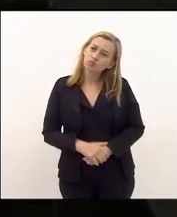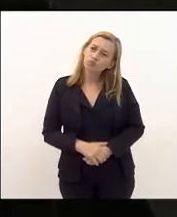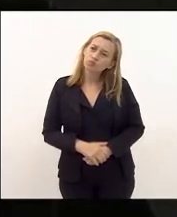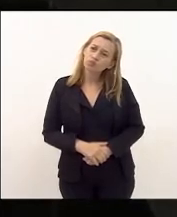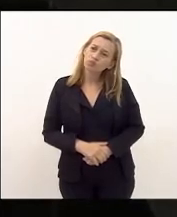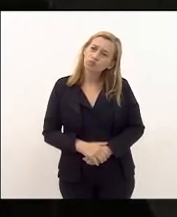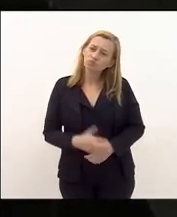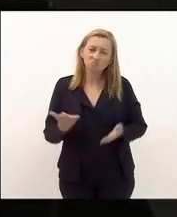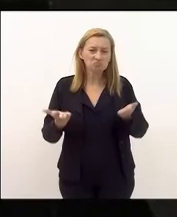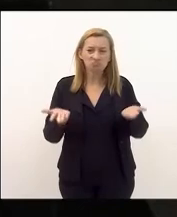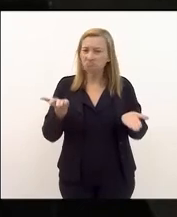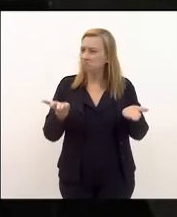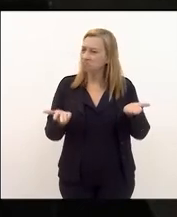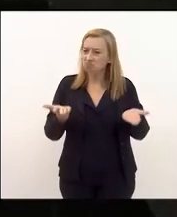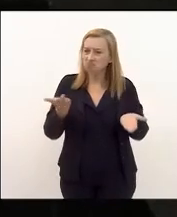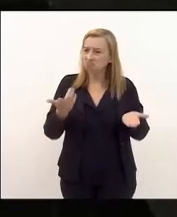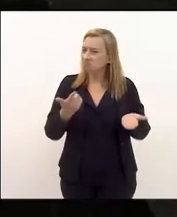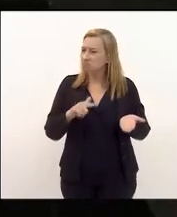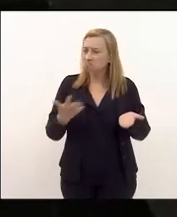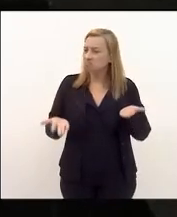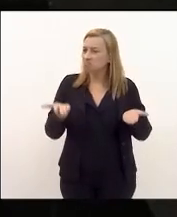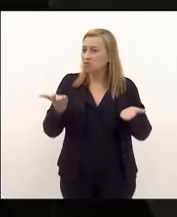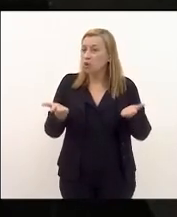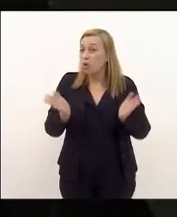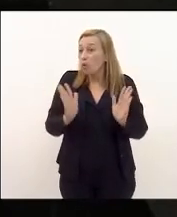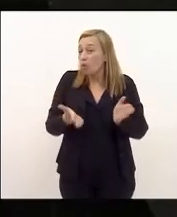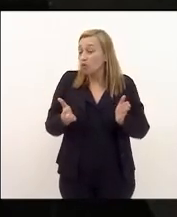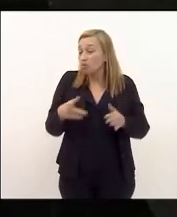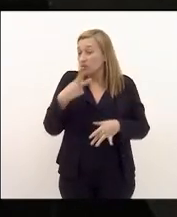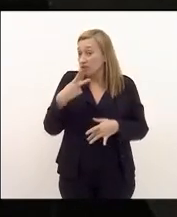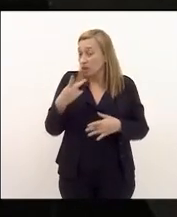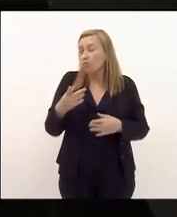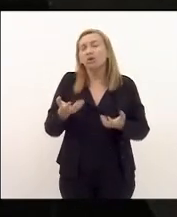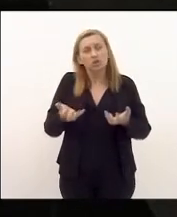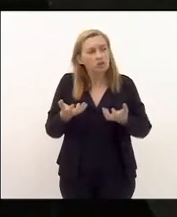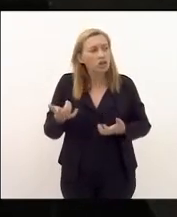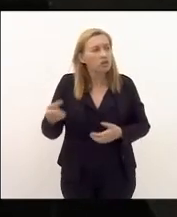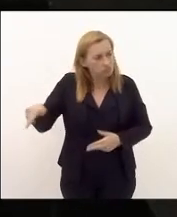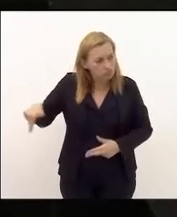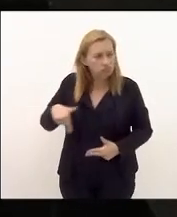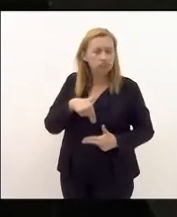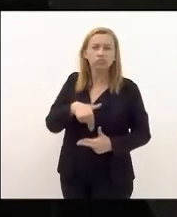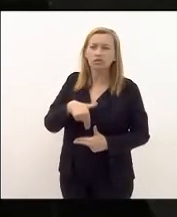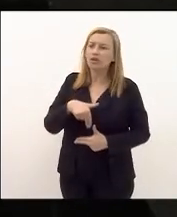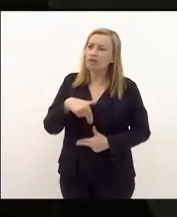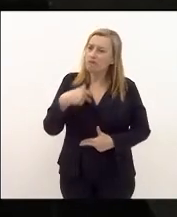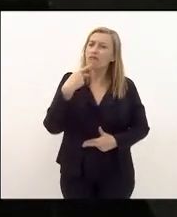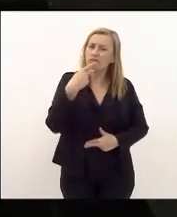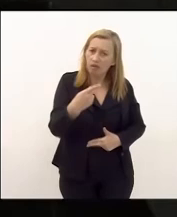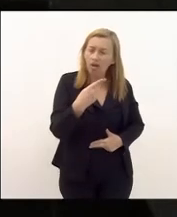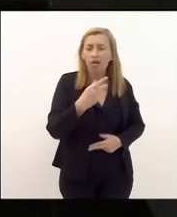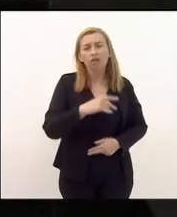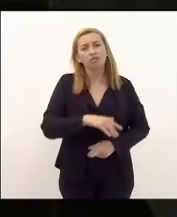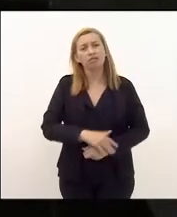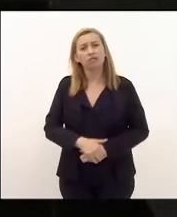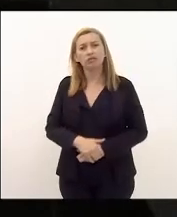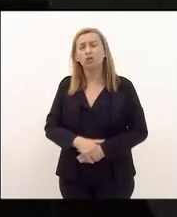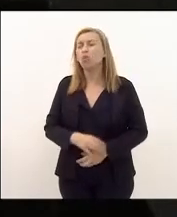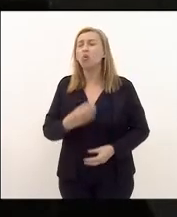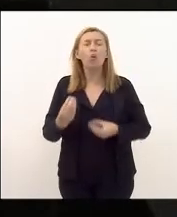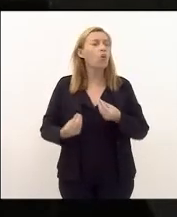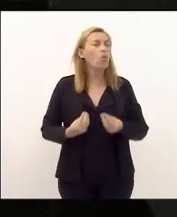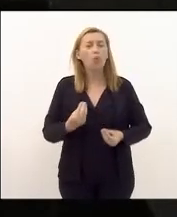desestabilizações da federação. Hoje mesmo se comentou aqui, mas eu quero desta tribuna realçar como que